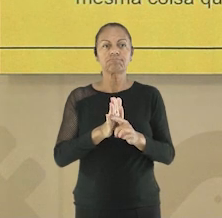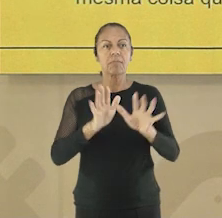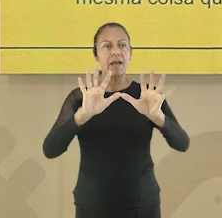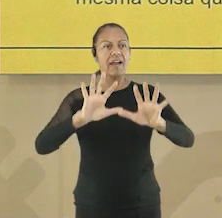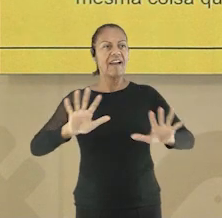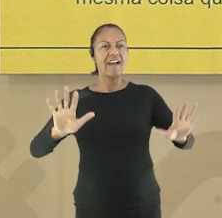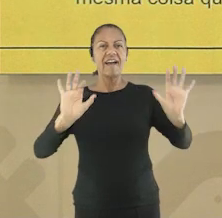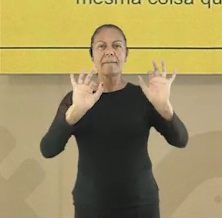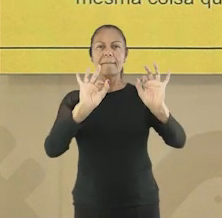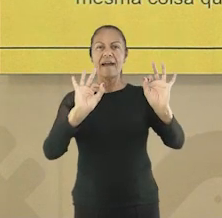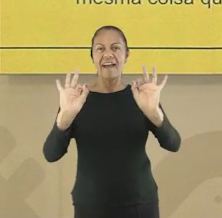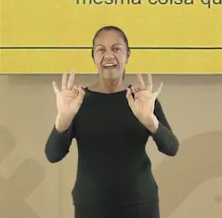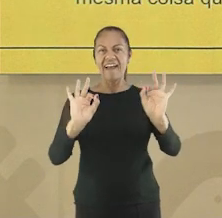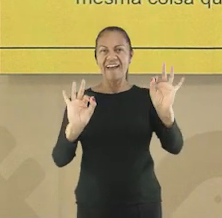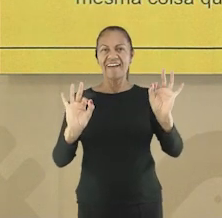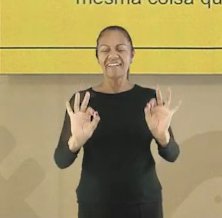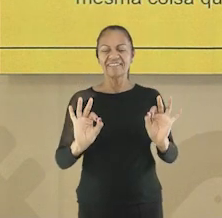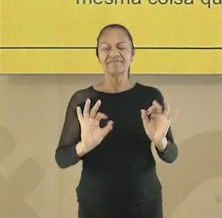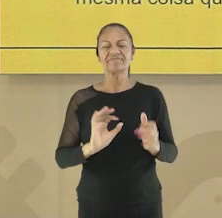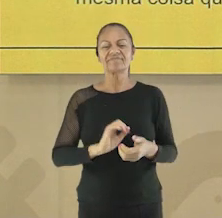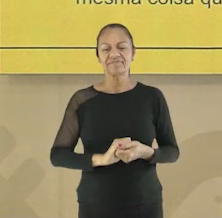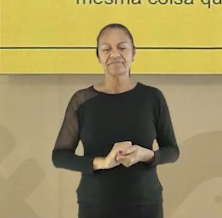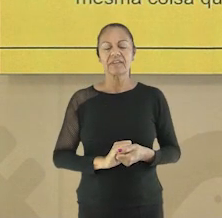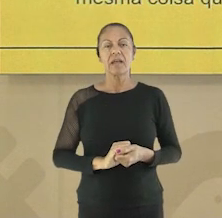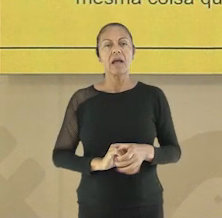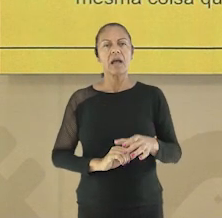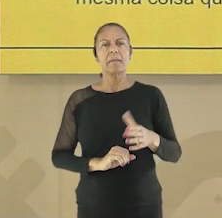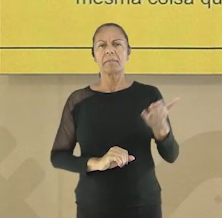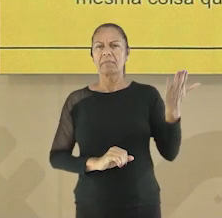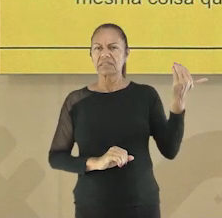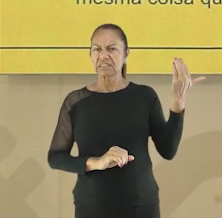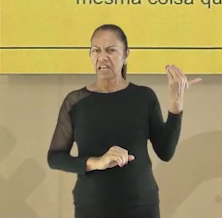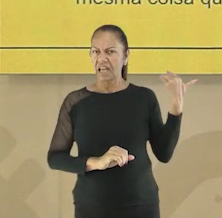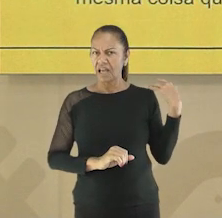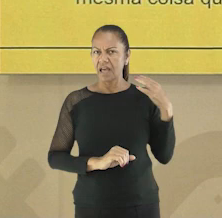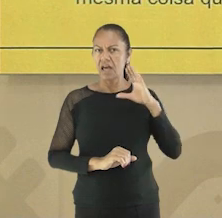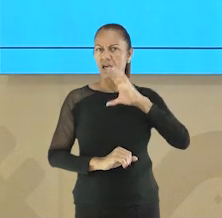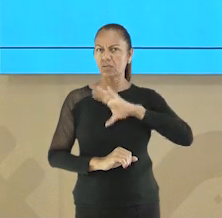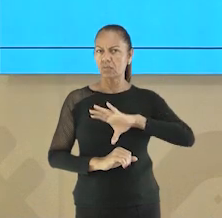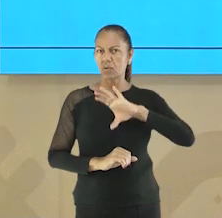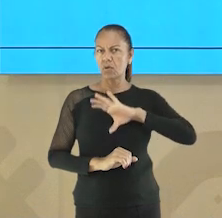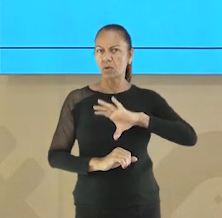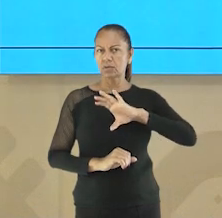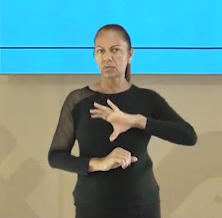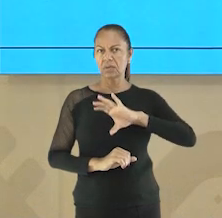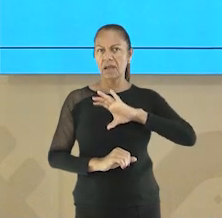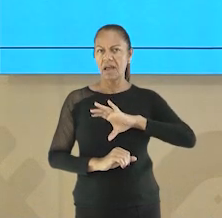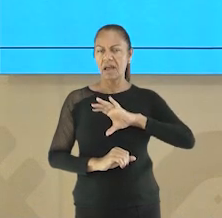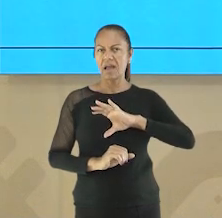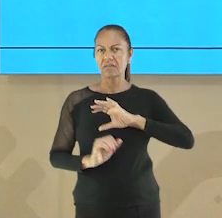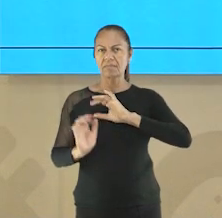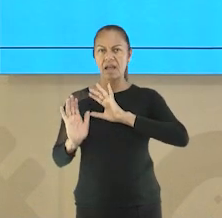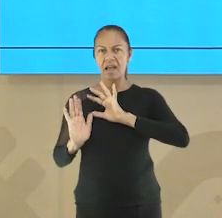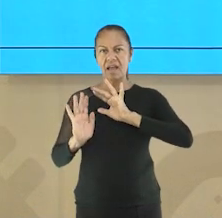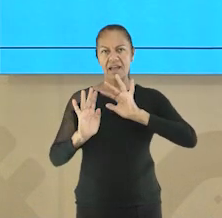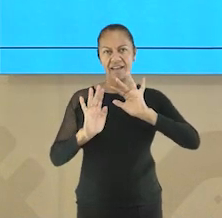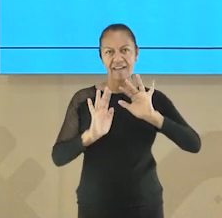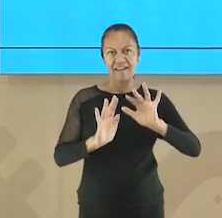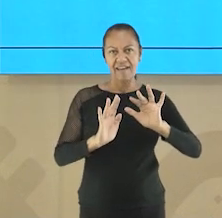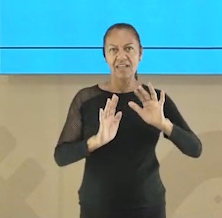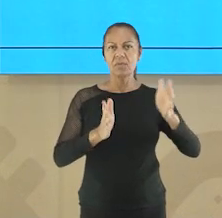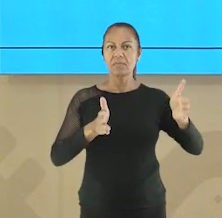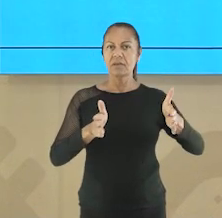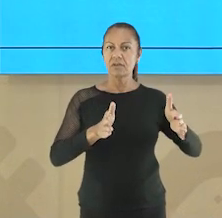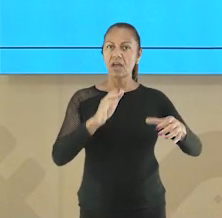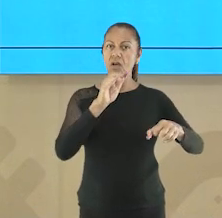diversos folhetos pendurados, enfeitando o local. E essa literatura ela foi trazida pelos portugueses ao Brasil durante